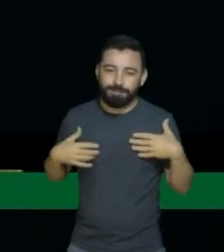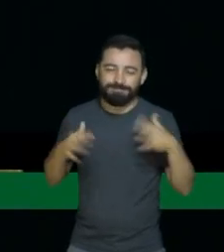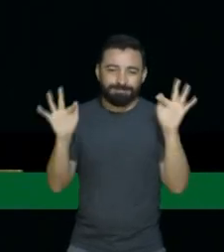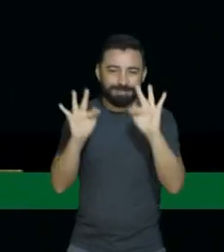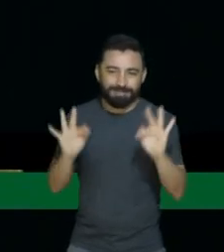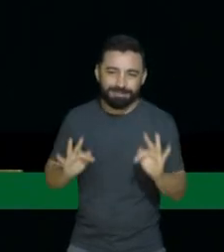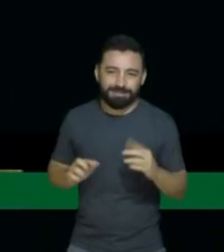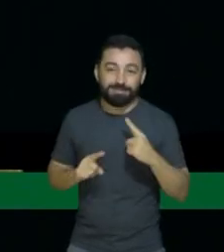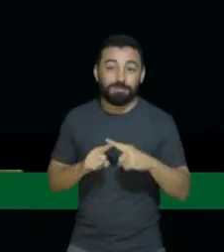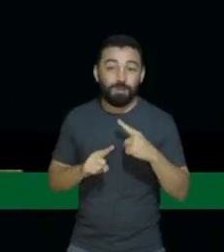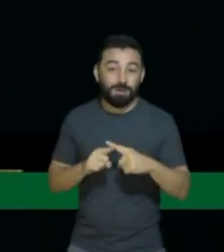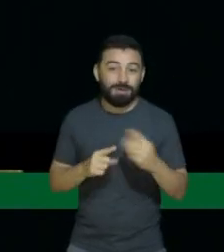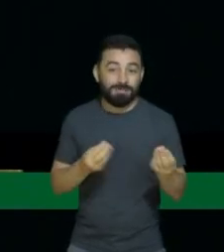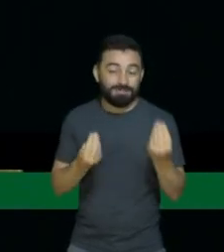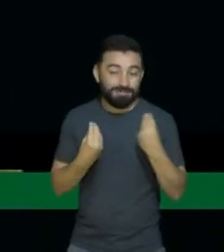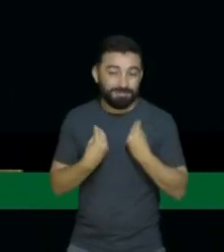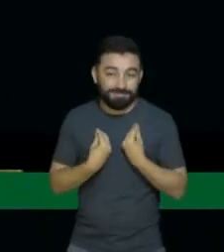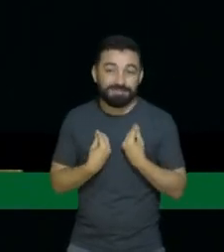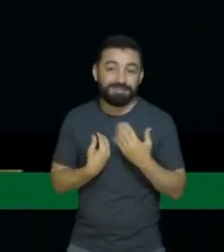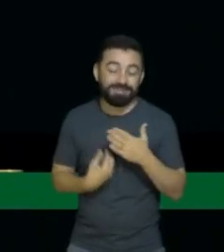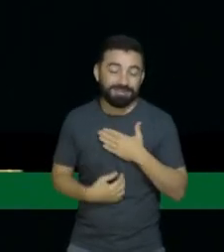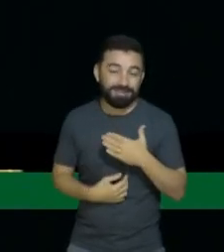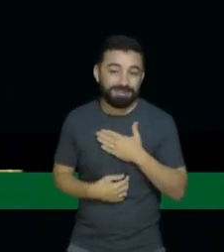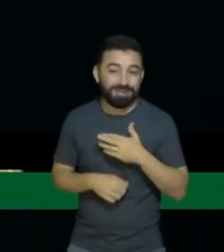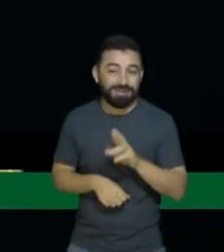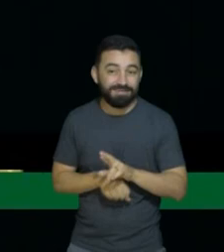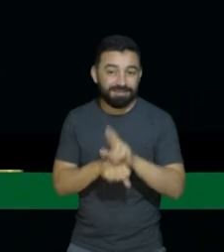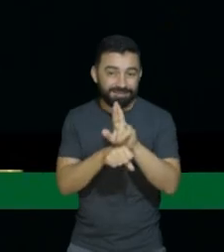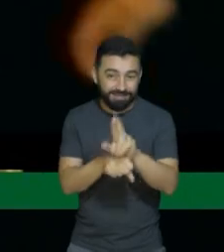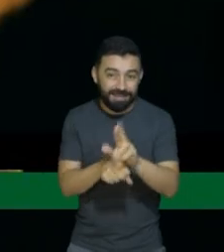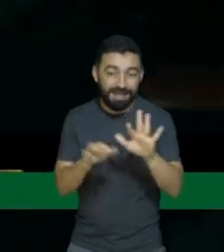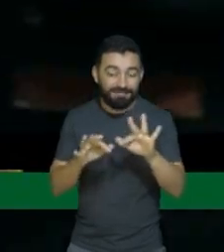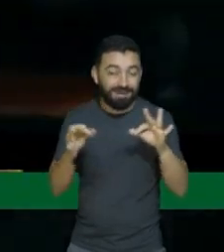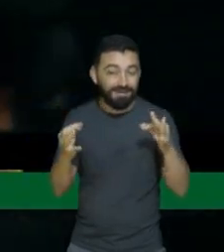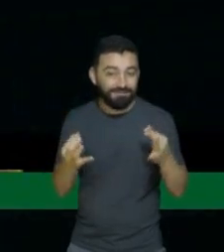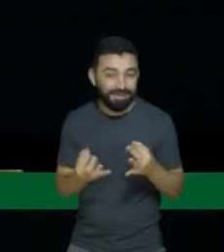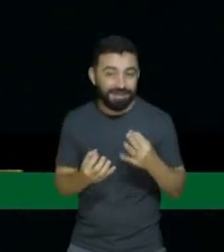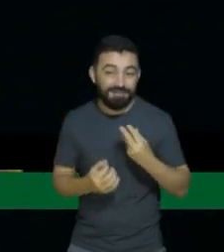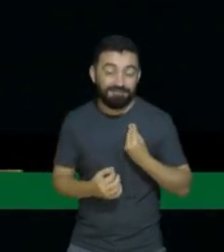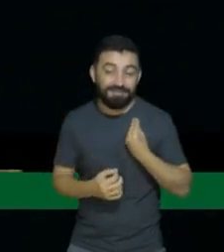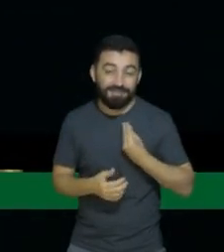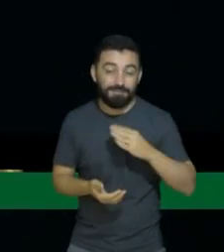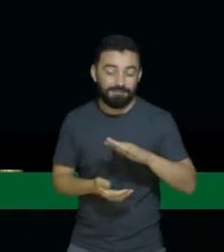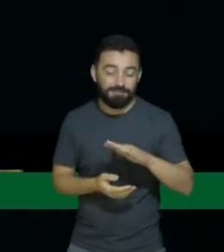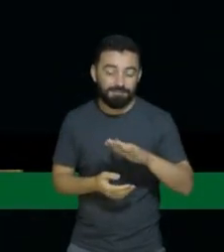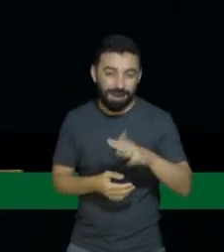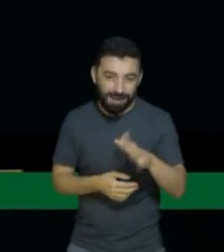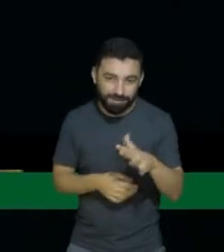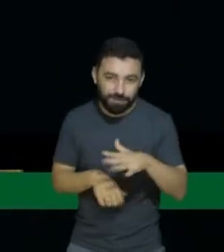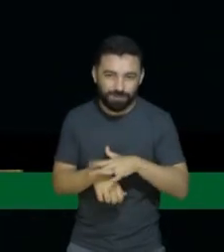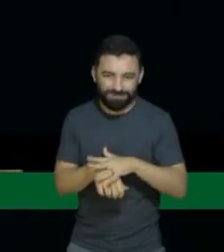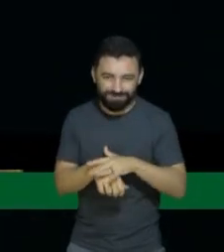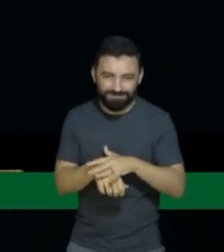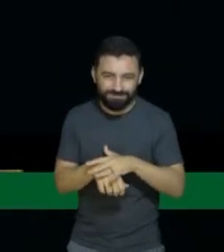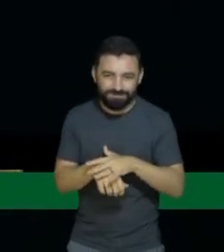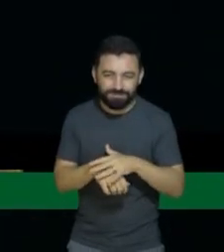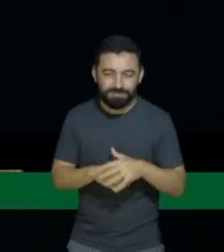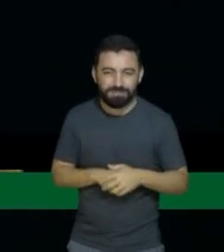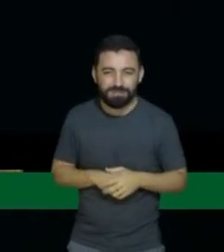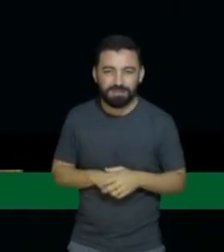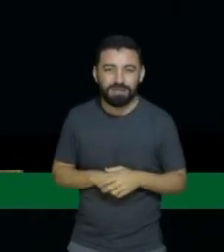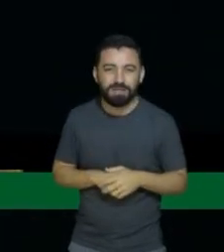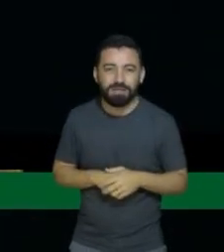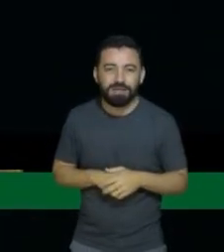pela oportunidade de estar aqui representando a família viva Parkinson e falando um pouco sobre a nossa